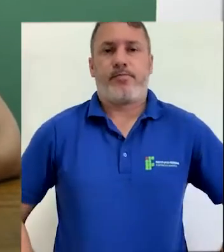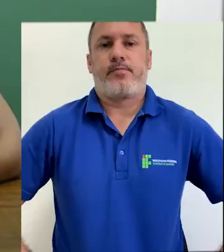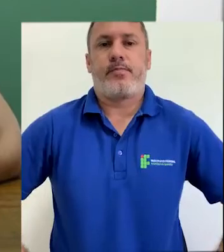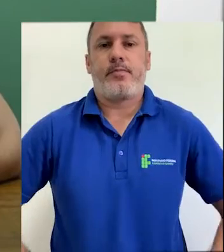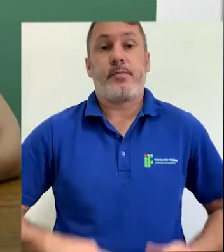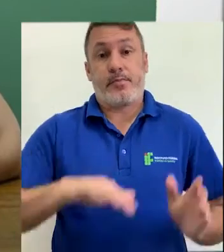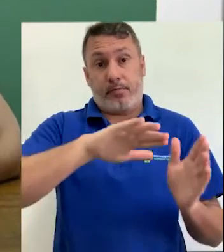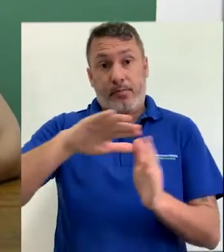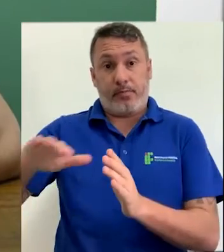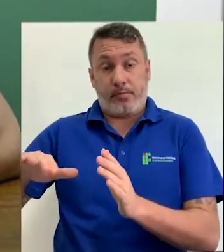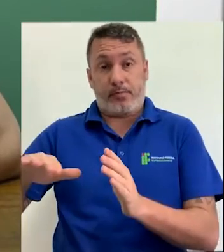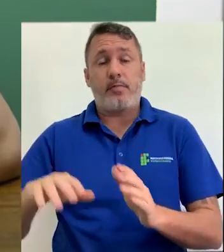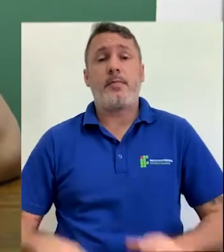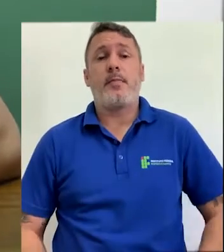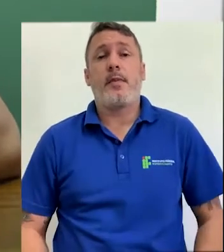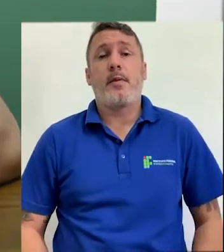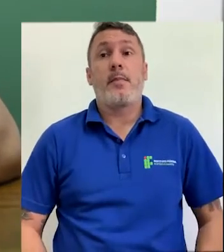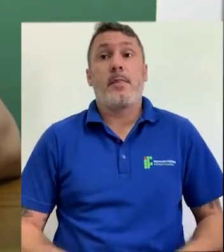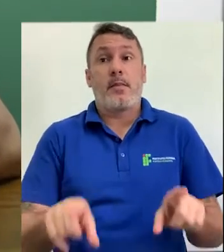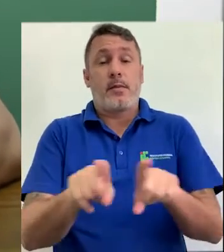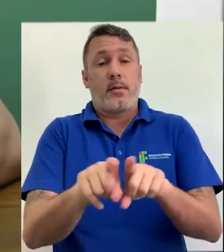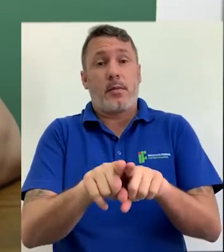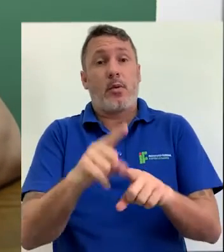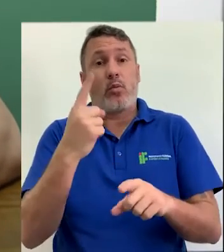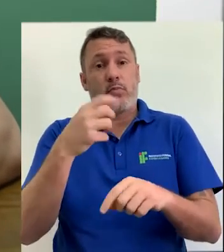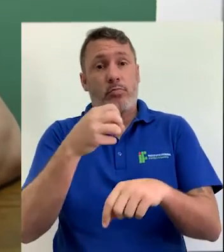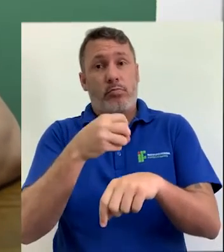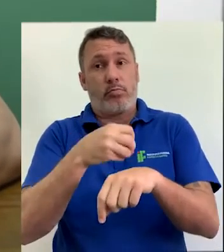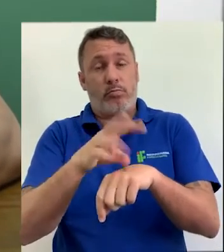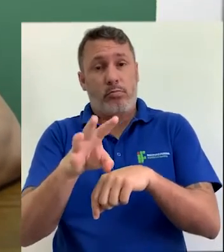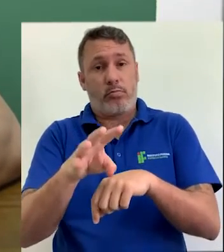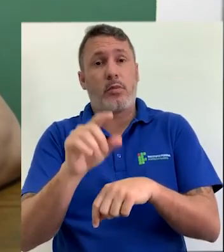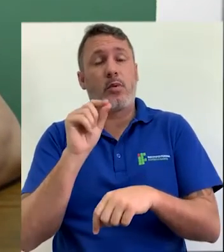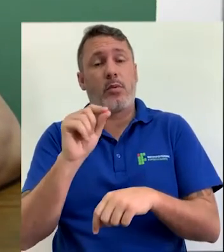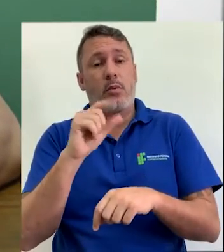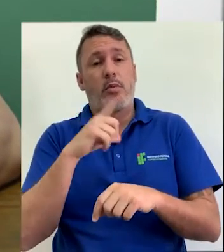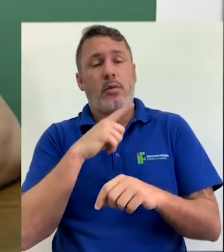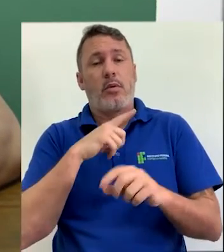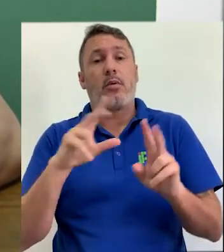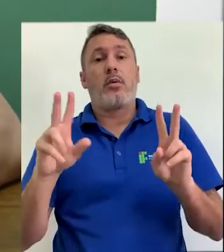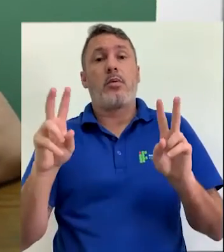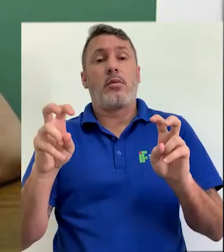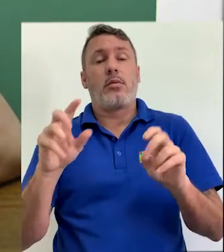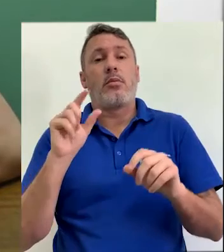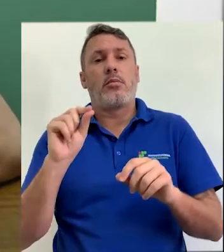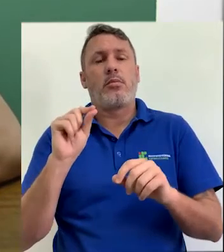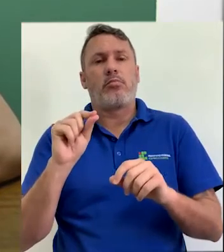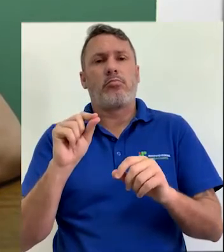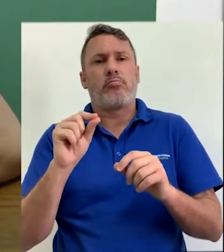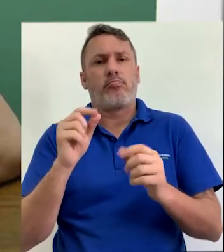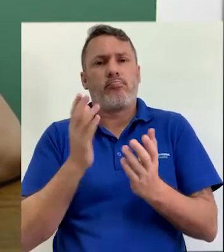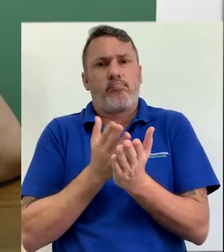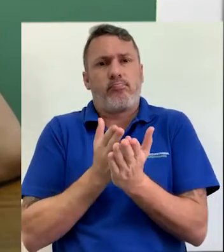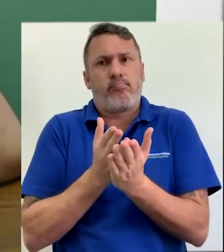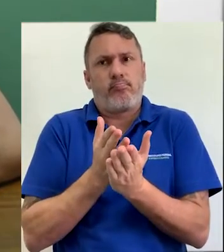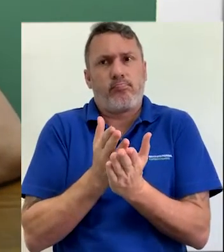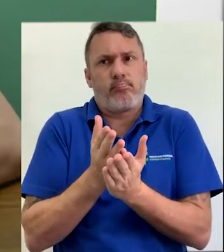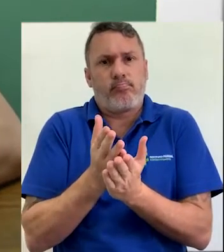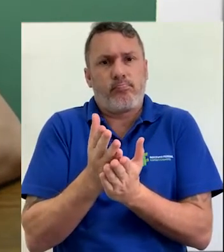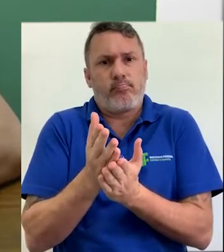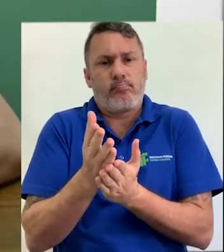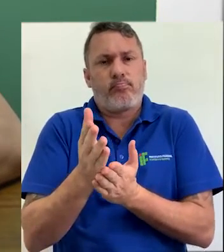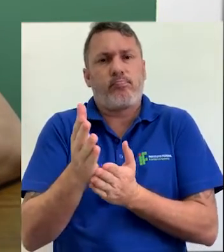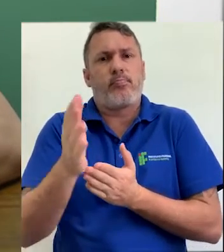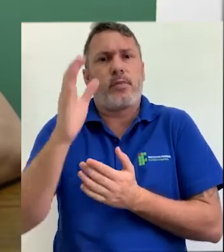que a disciplina sempre antecede a espontaneidade. Bom, deixa eu dar aqui